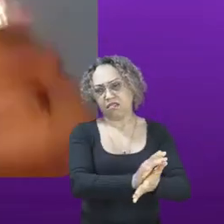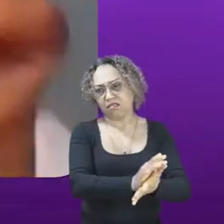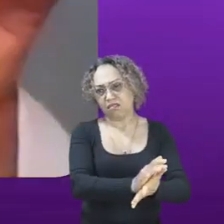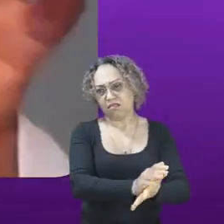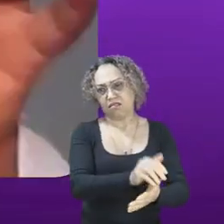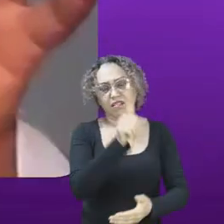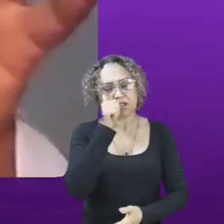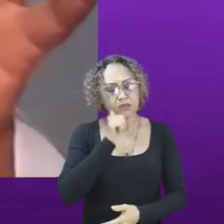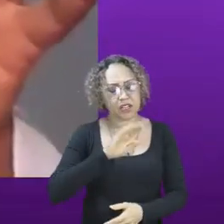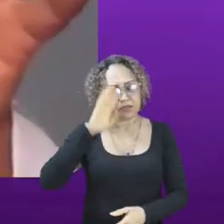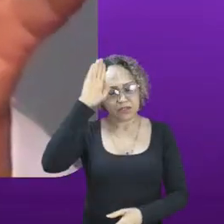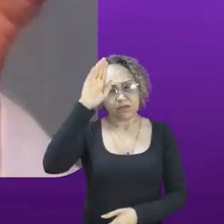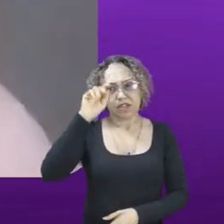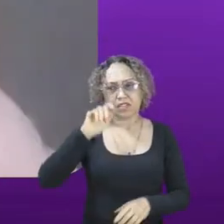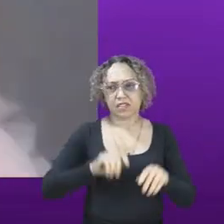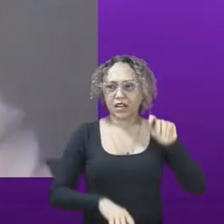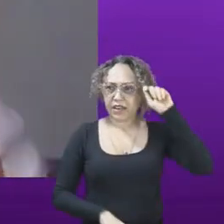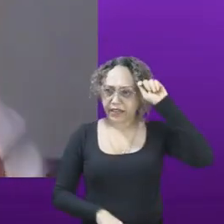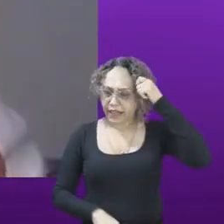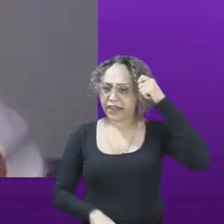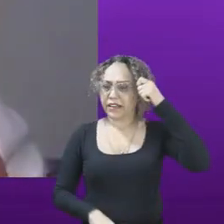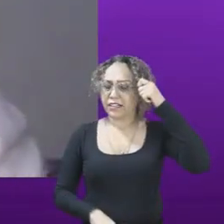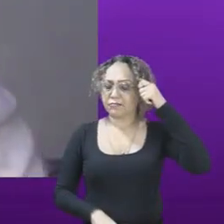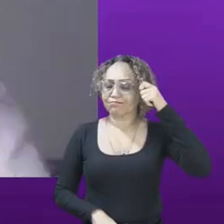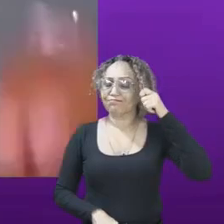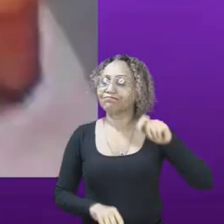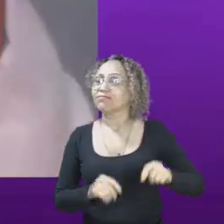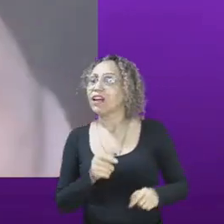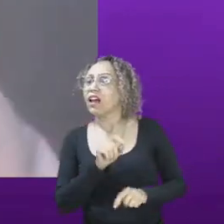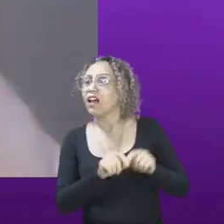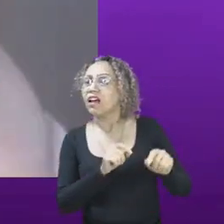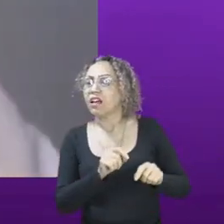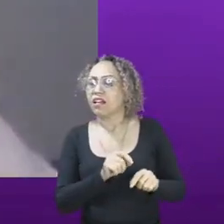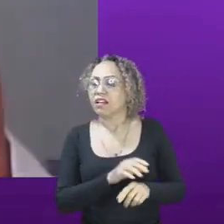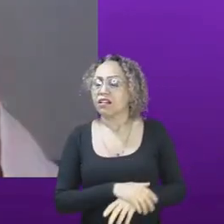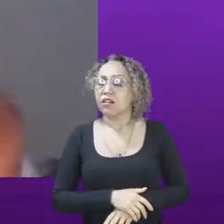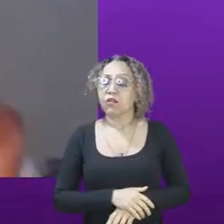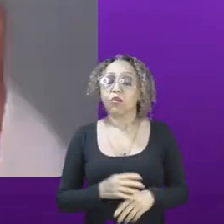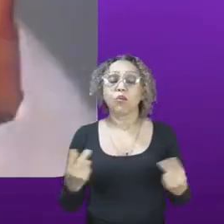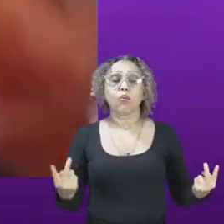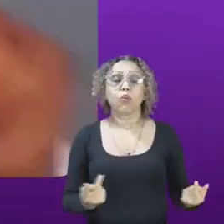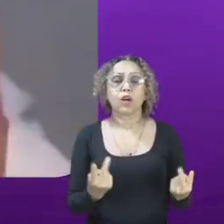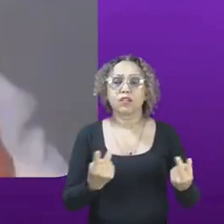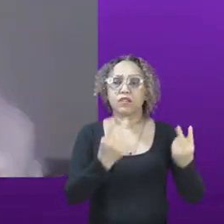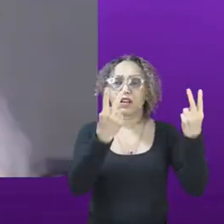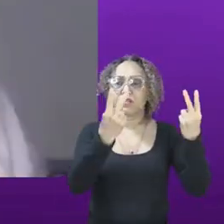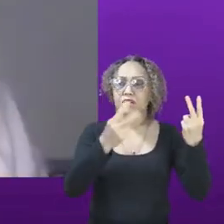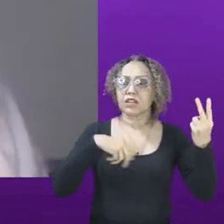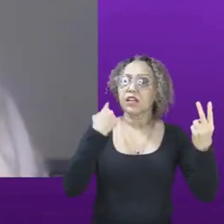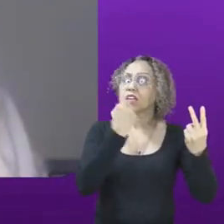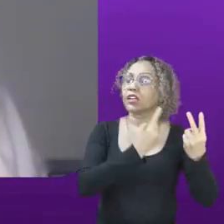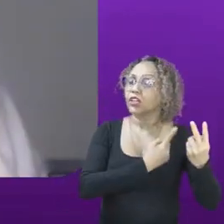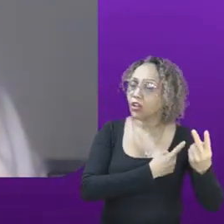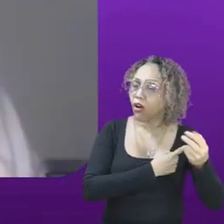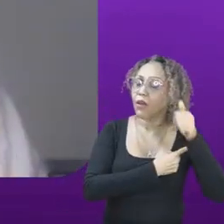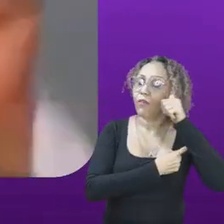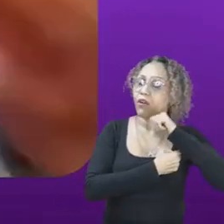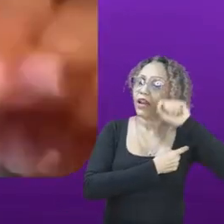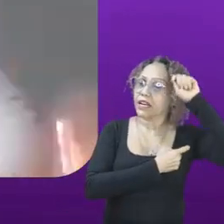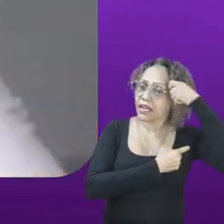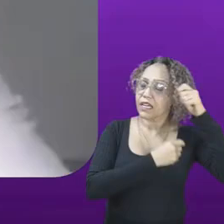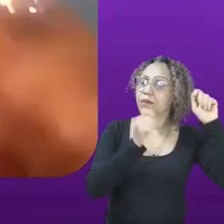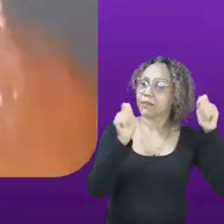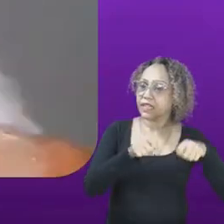especial, sendo apreendidas, e quais os valores, então, que a gente precisa para poder enfrentar isso